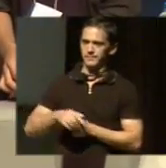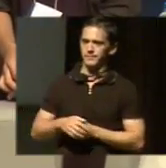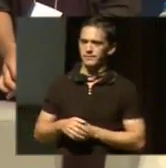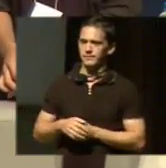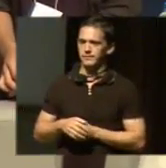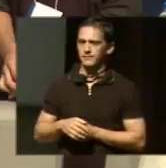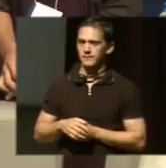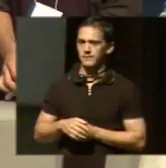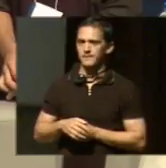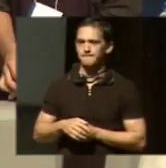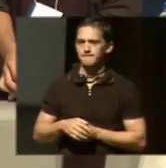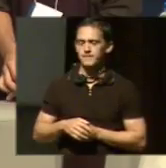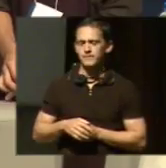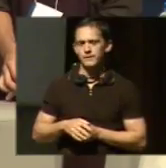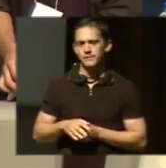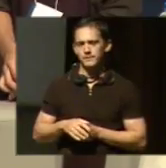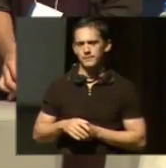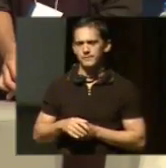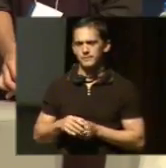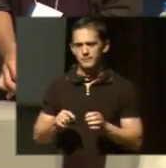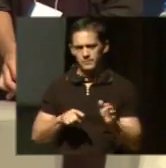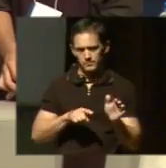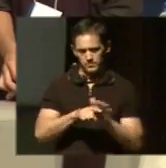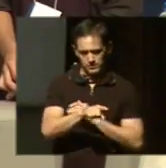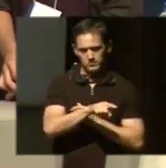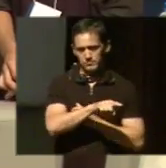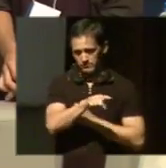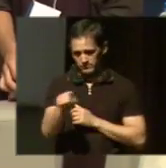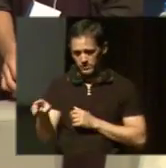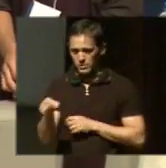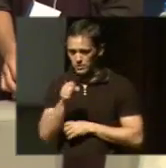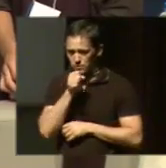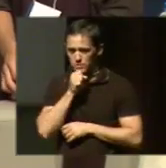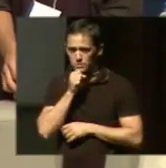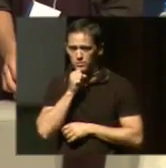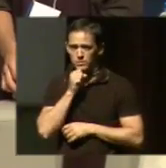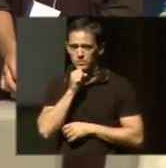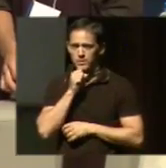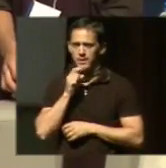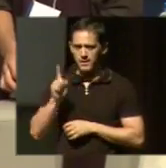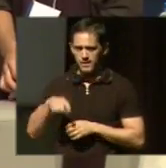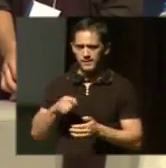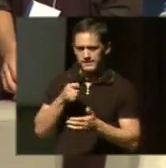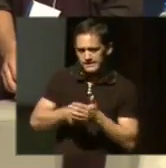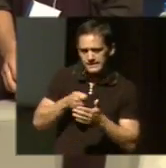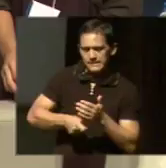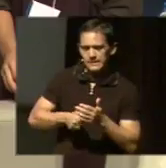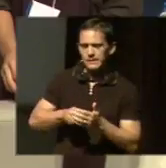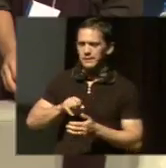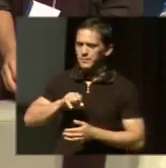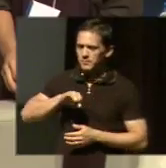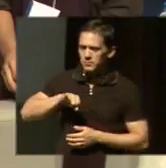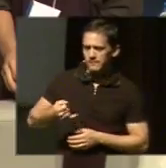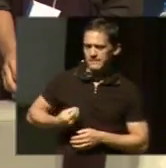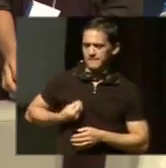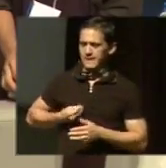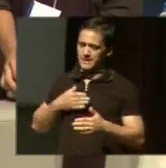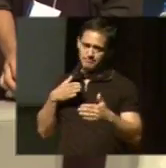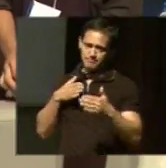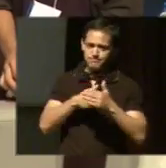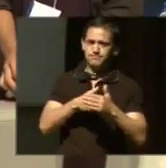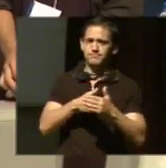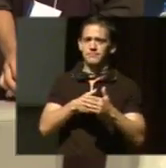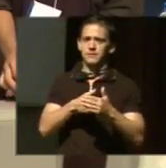Isso seria, por acaso, perguntando para todas as pessoas idosas, seria por acaso uma tentativa de estar aproveitando a vida ao máximo